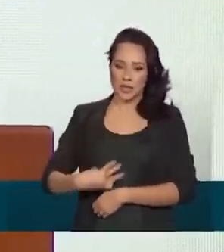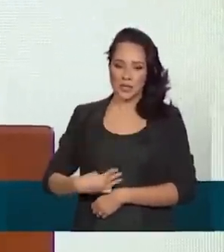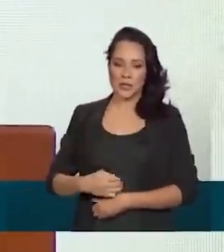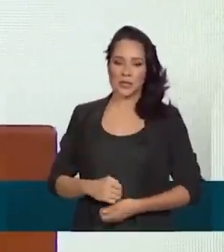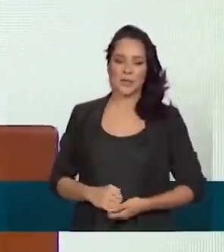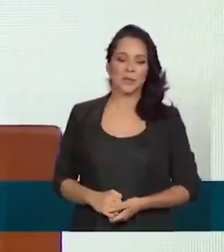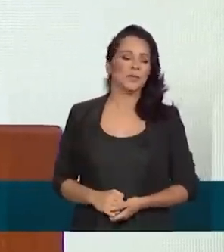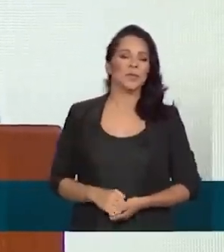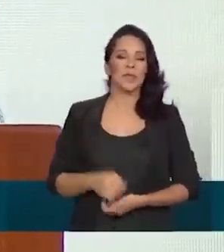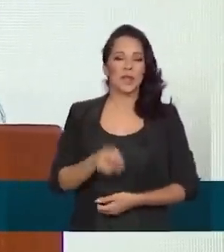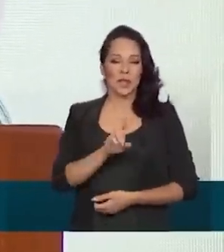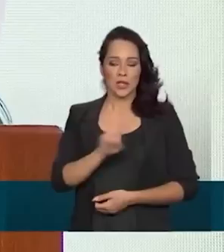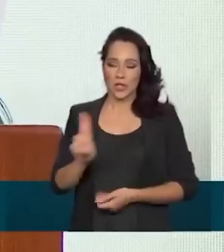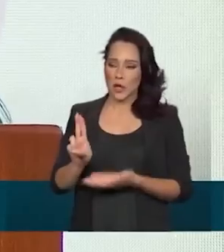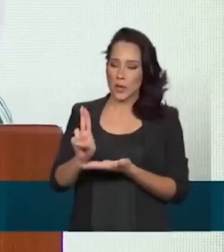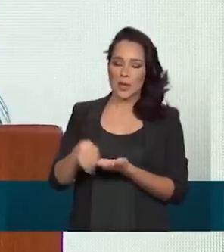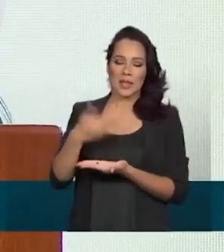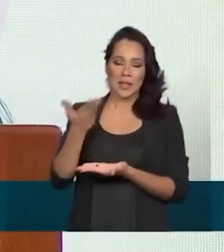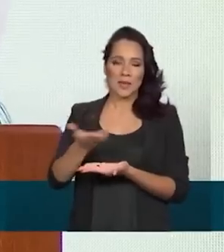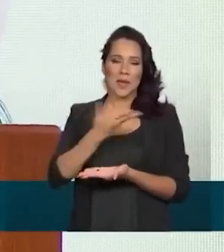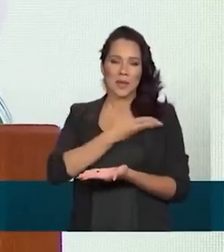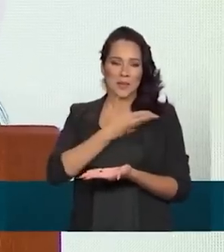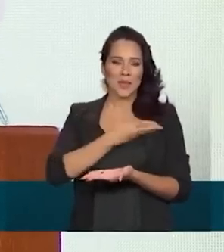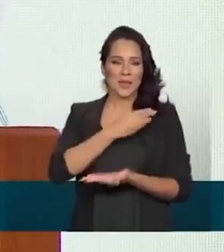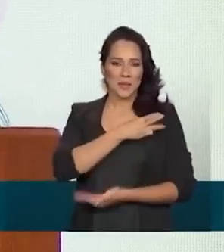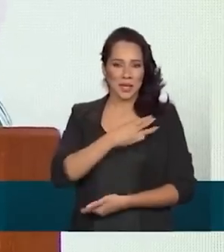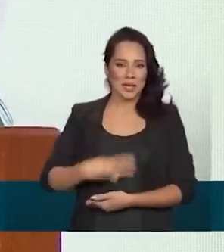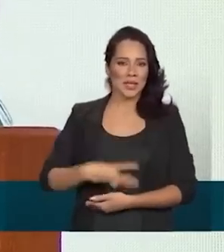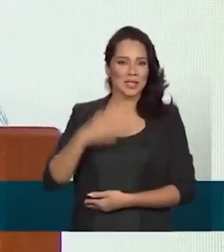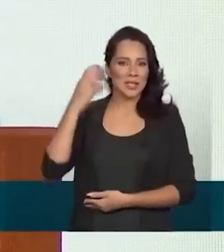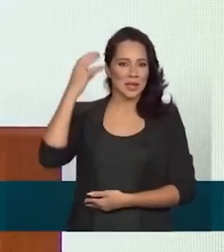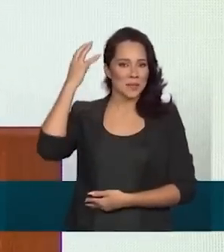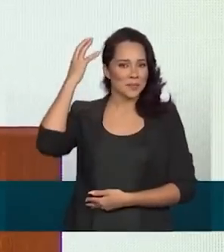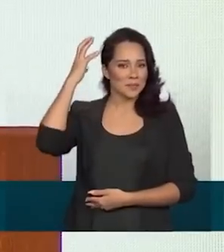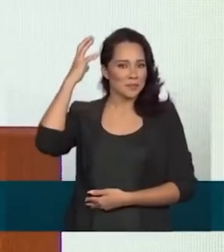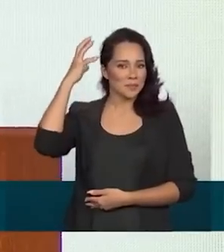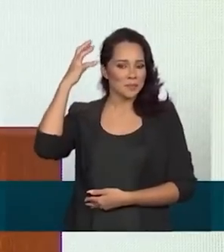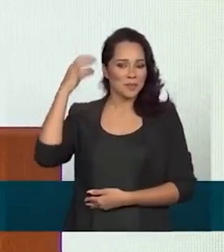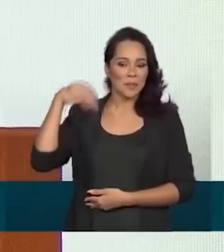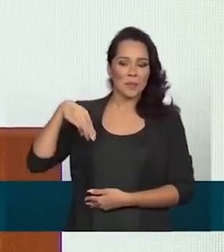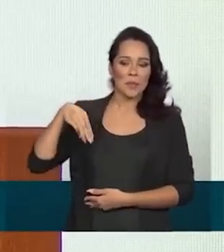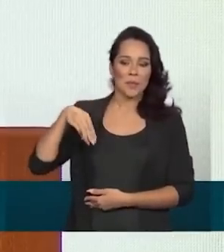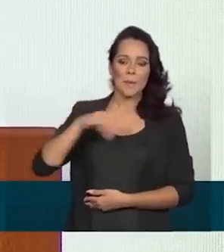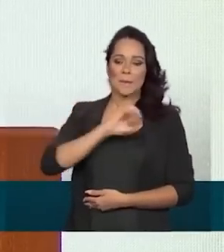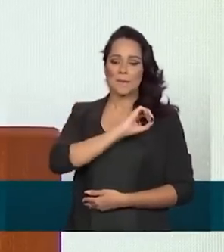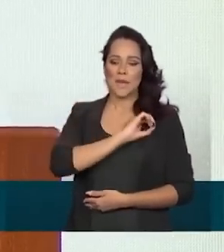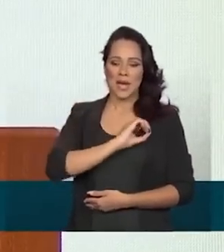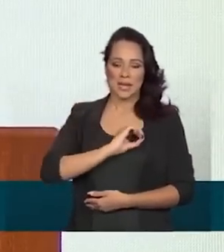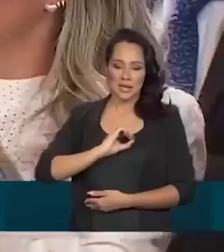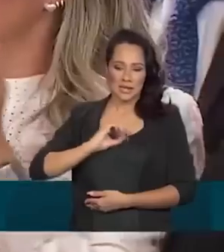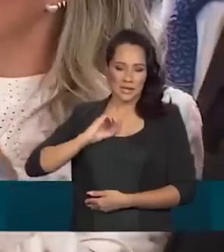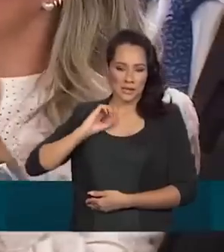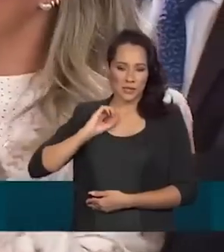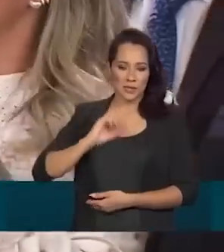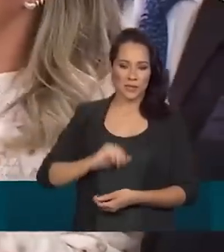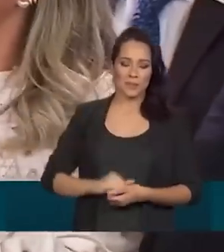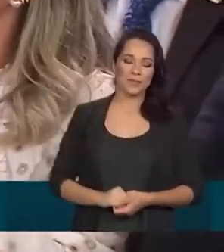Estado em nome da minha amiga ministra Marina Silva, ministra do Meio Ambiente.